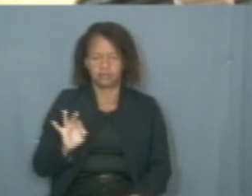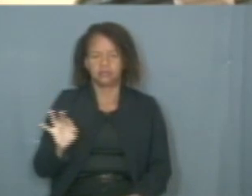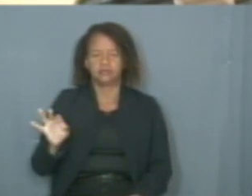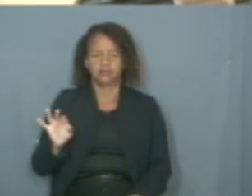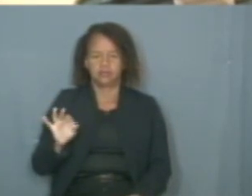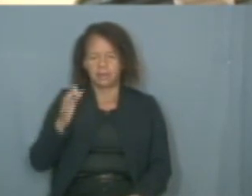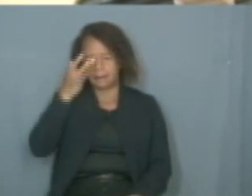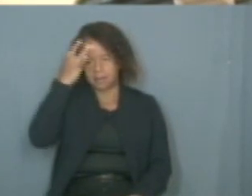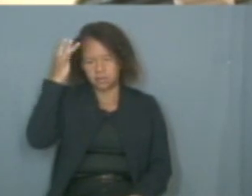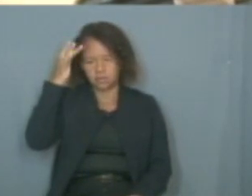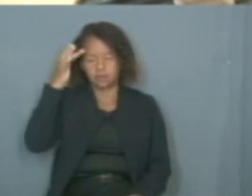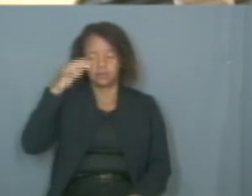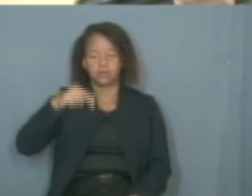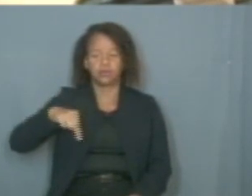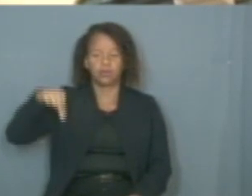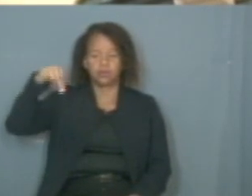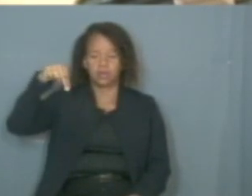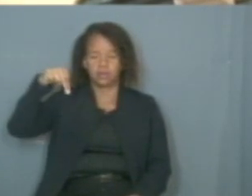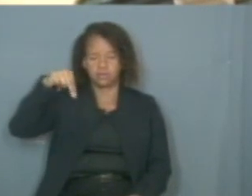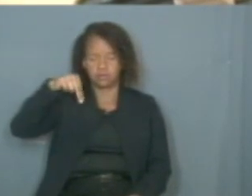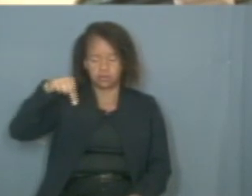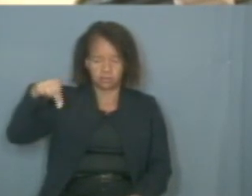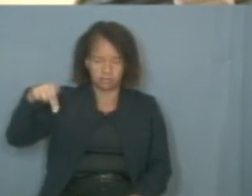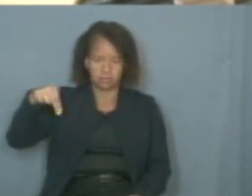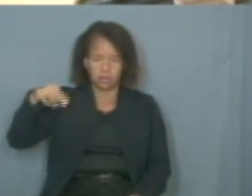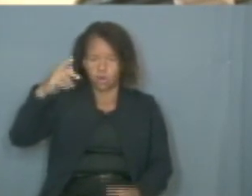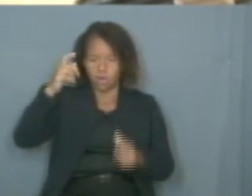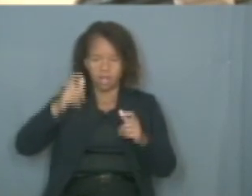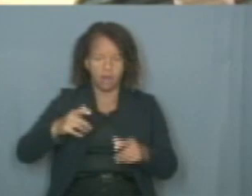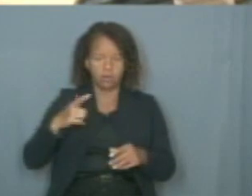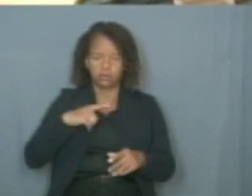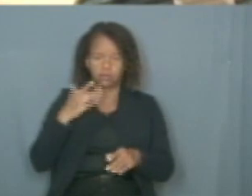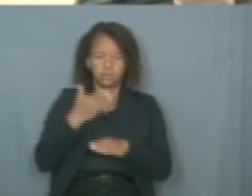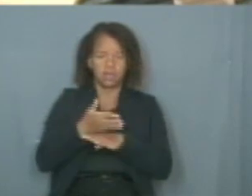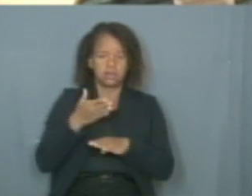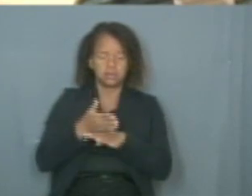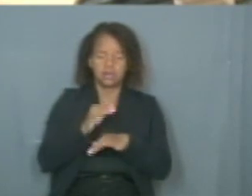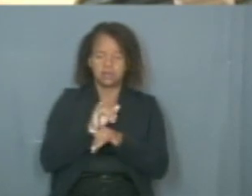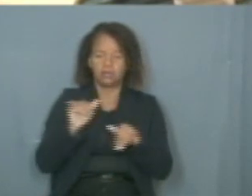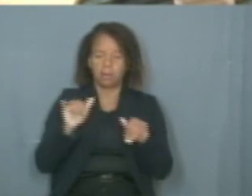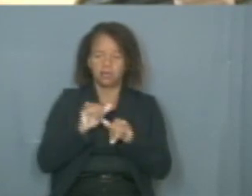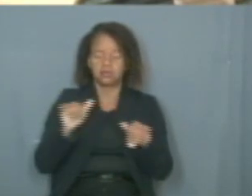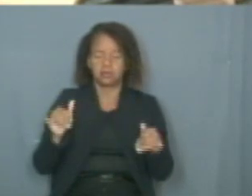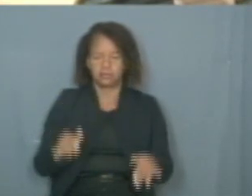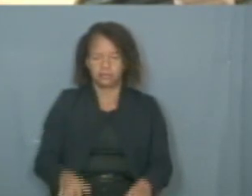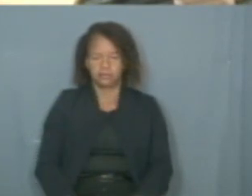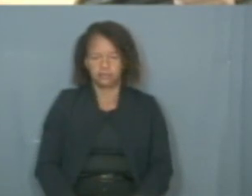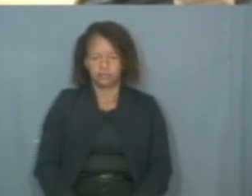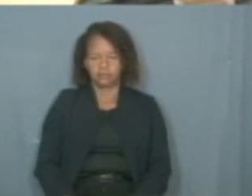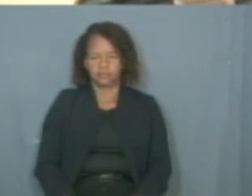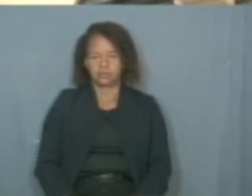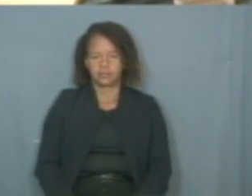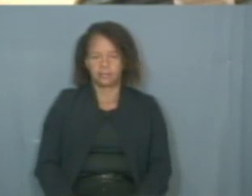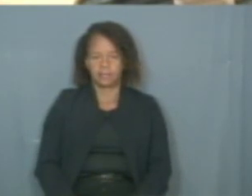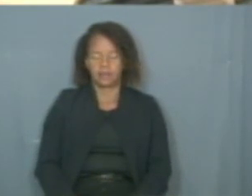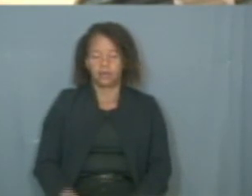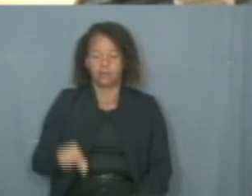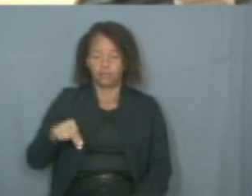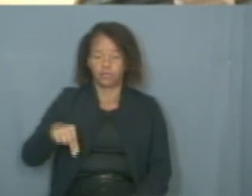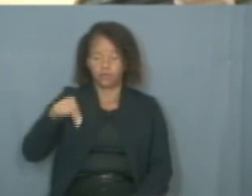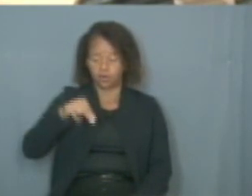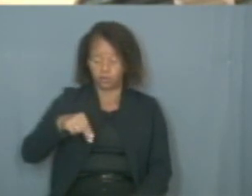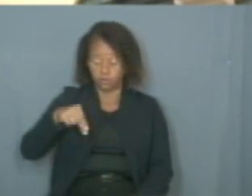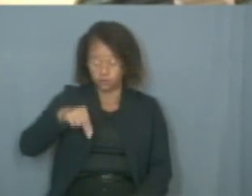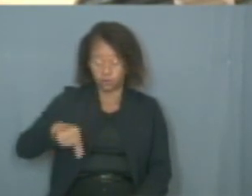em pessoas do Nordeste, em locais que o pessoal não tinha acesso à informação. Ou seja, o